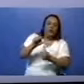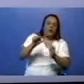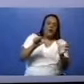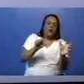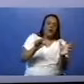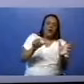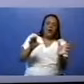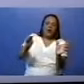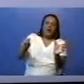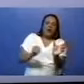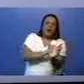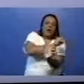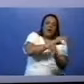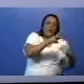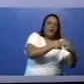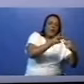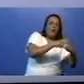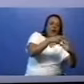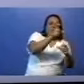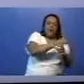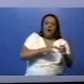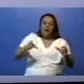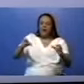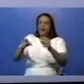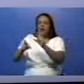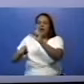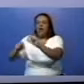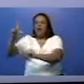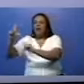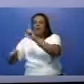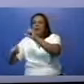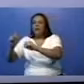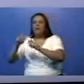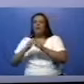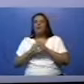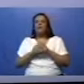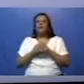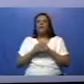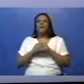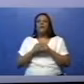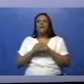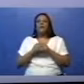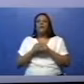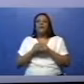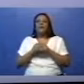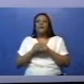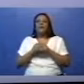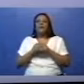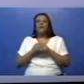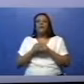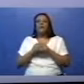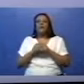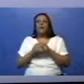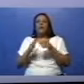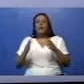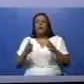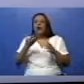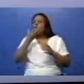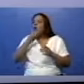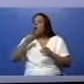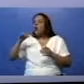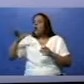ao longe uma estrela. Vamos lá para o próximo exemplo? Acho que vocês já estão ficando craques. Então, vamos lá. Moças e